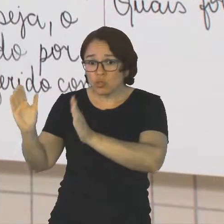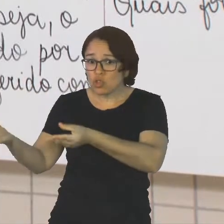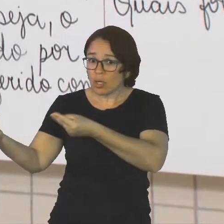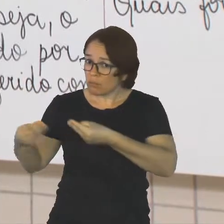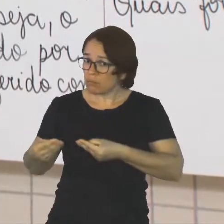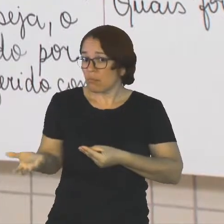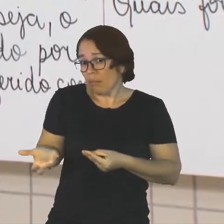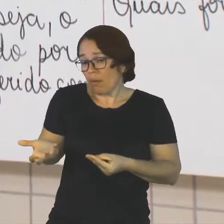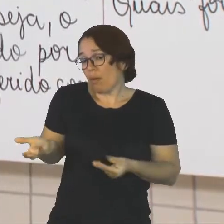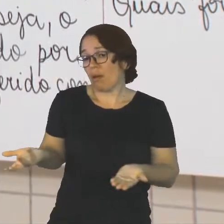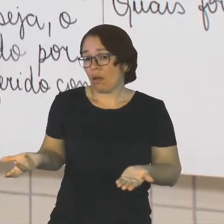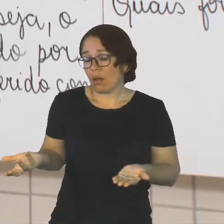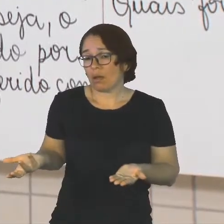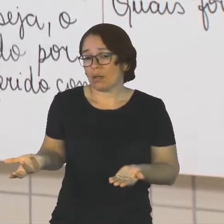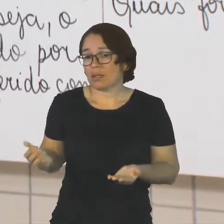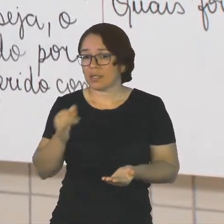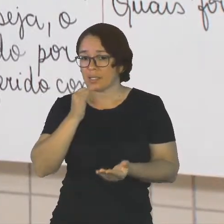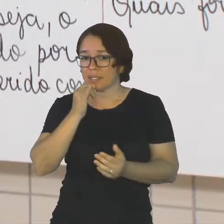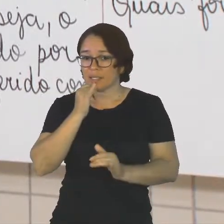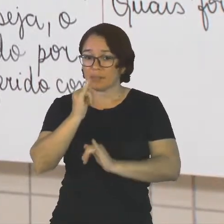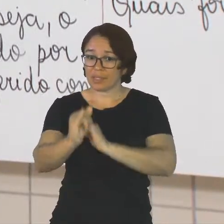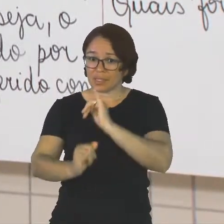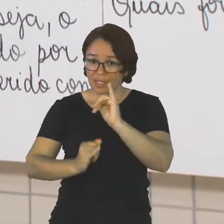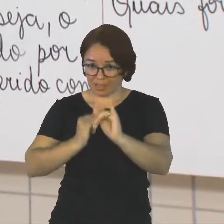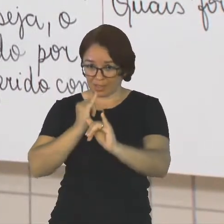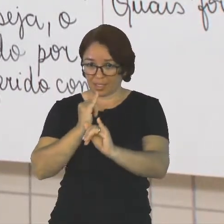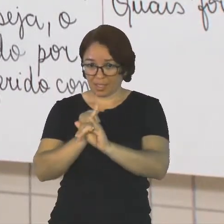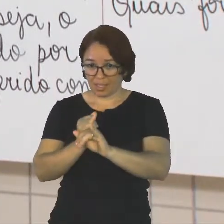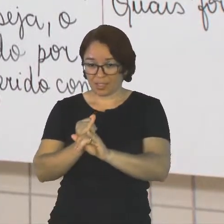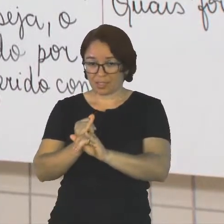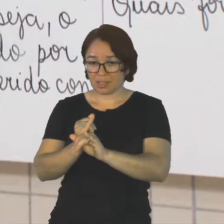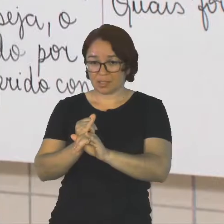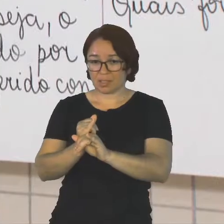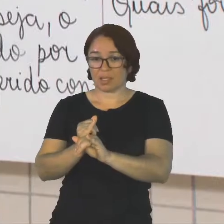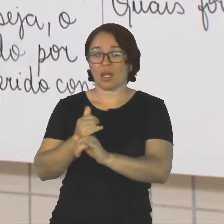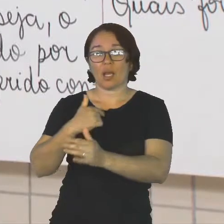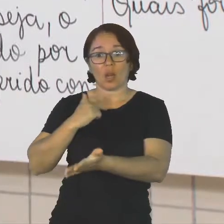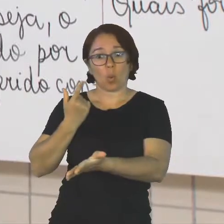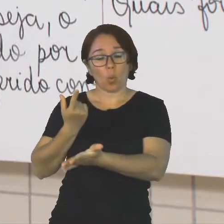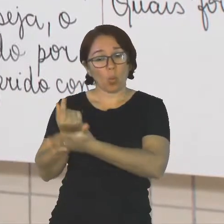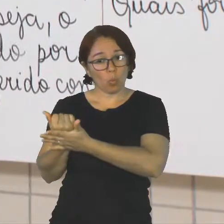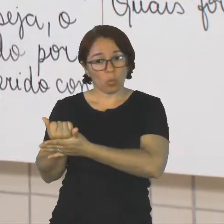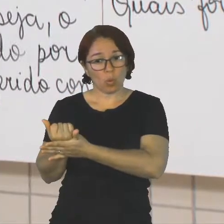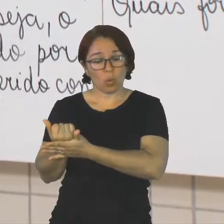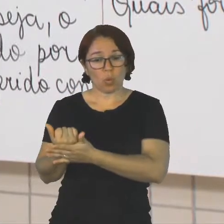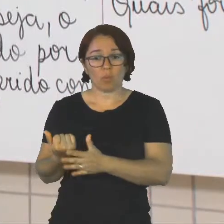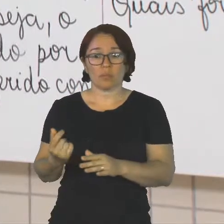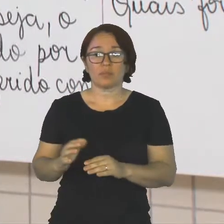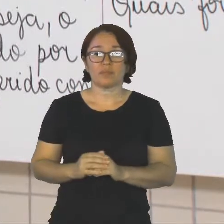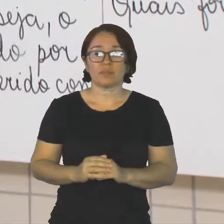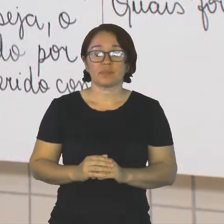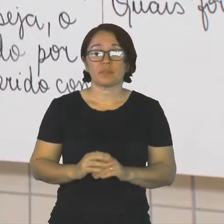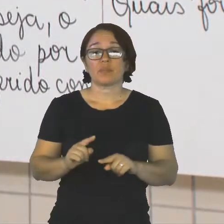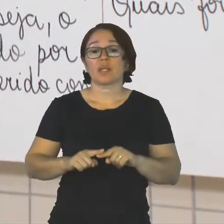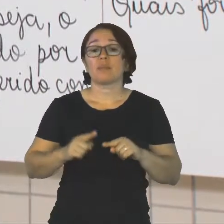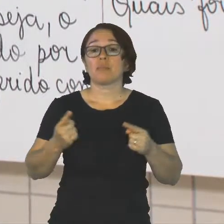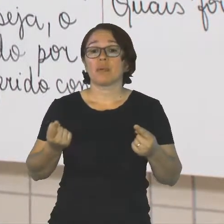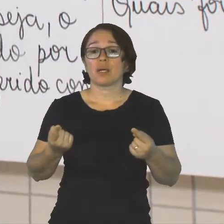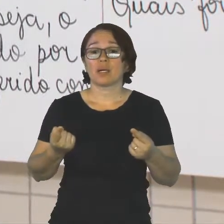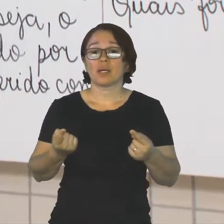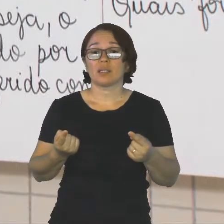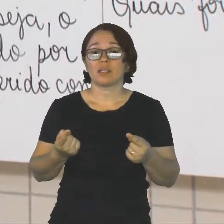gente. Ele fez uma compra online. O problema dele é que ele comprou essa bicicleta,